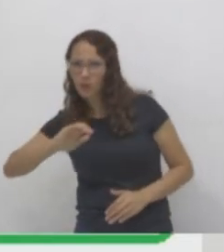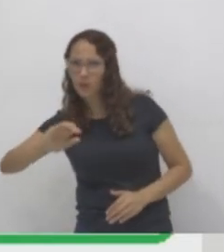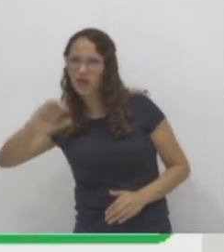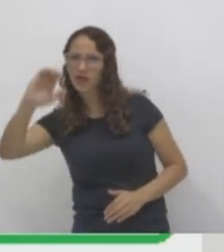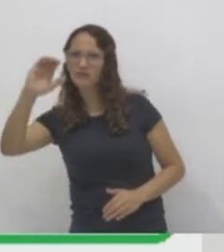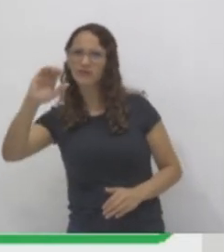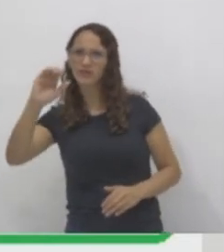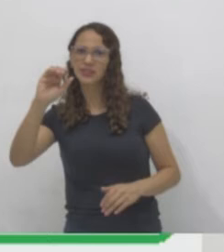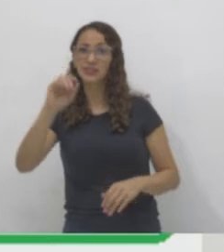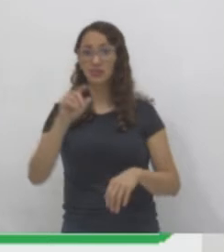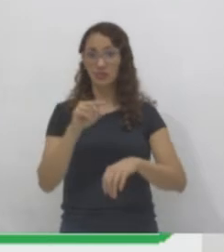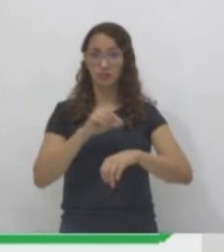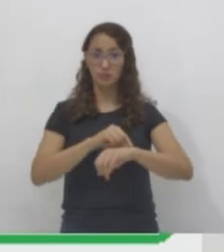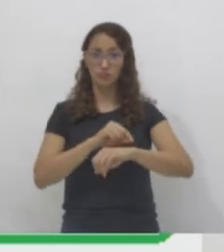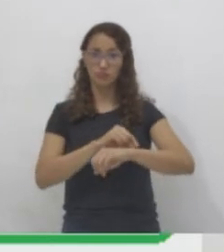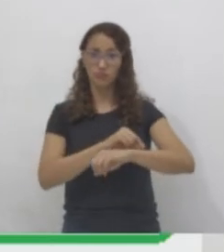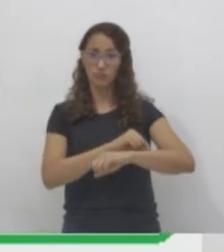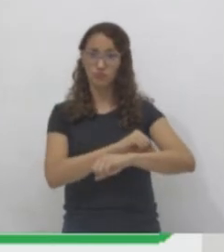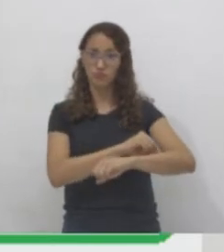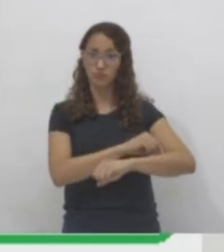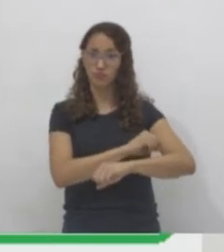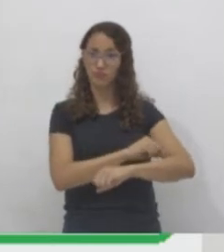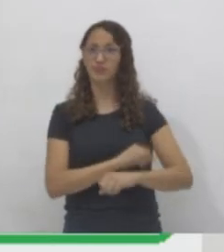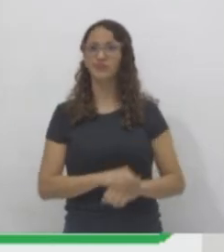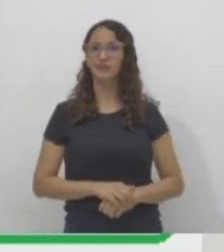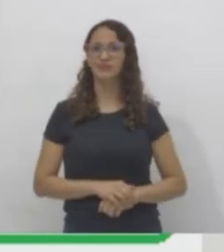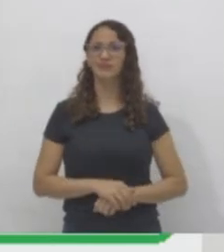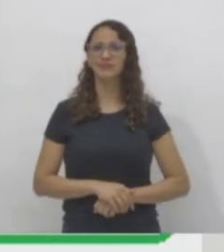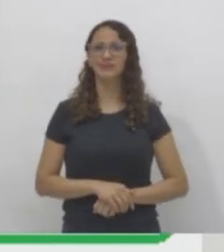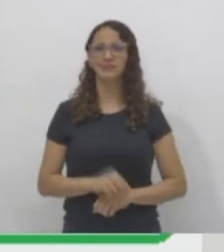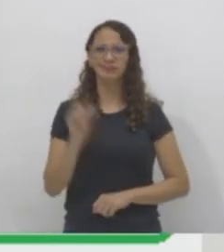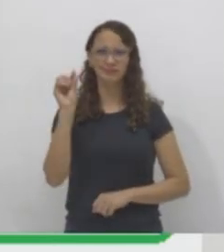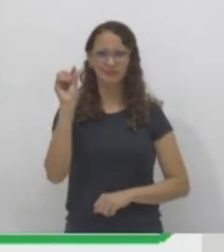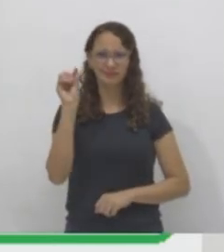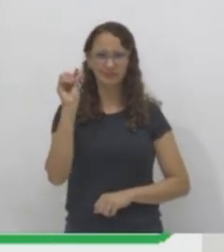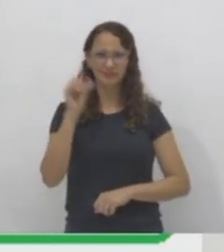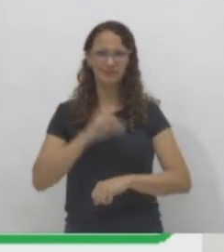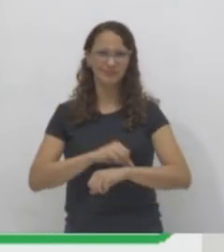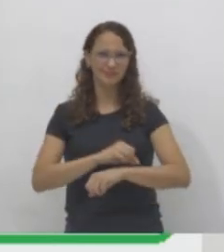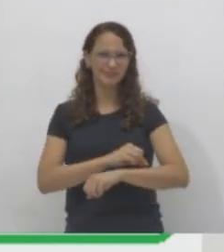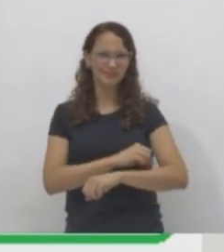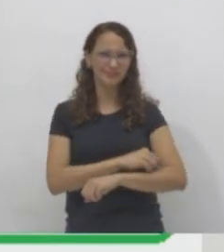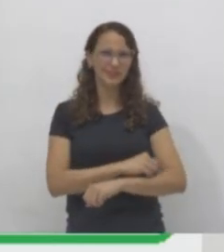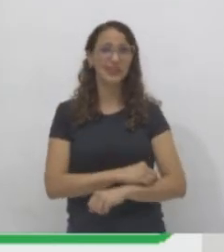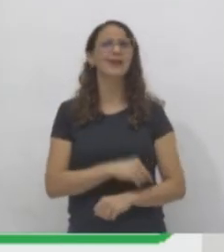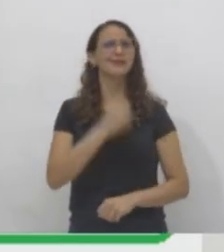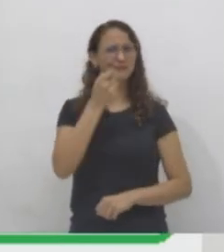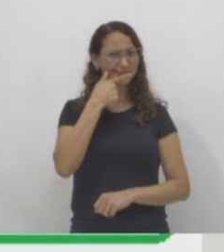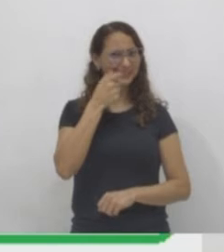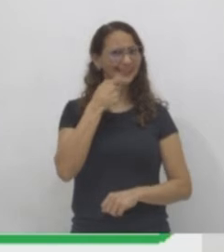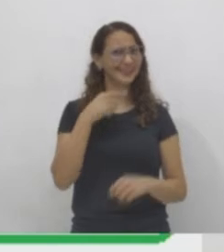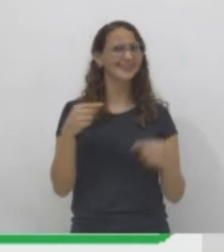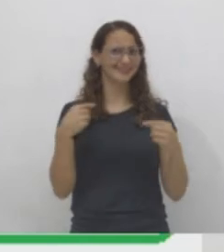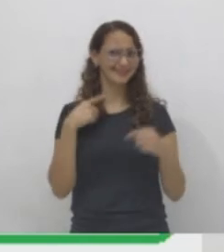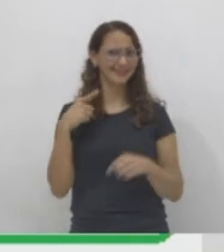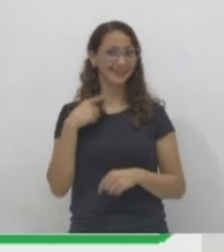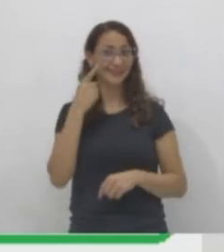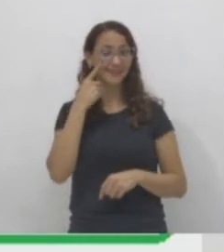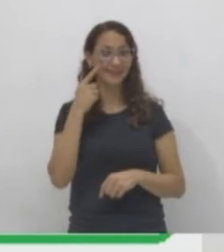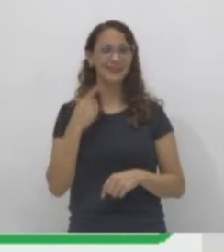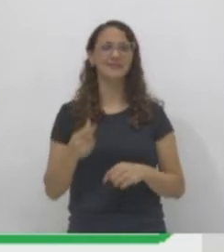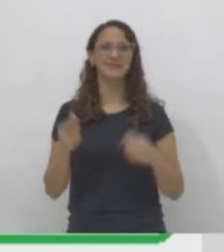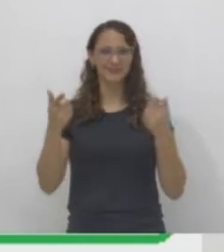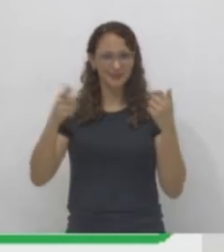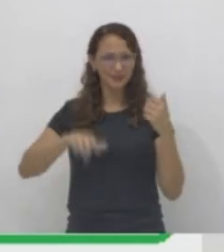que tem título a piada, tá certo? Dentro das características do texto narrativo. Então, vamos lá para a piada. Preste